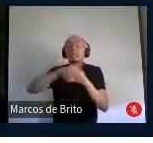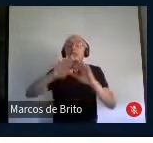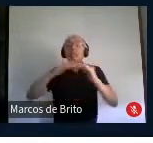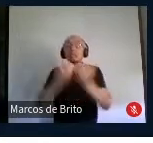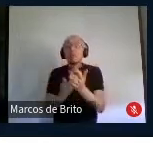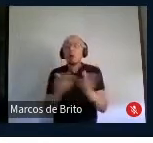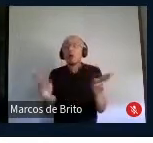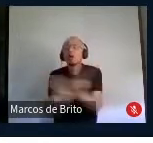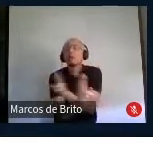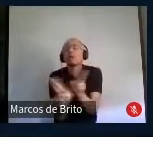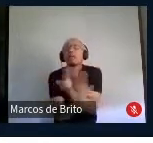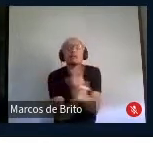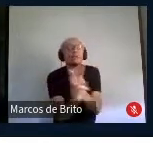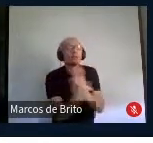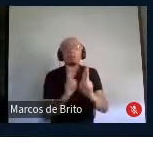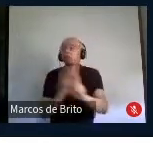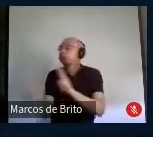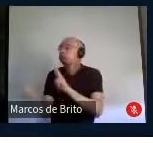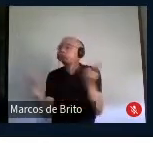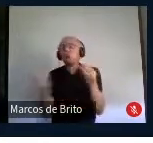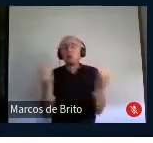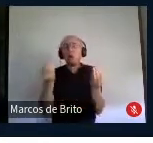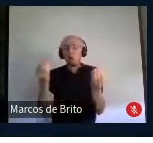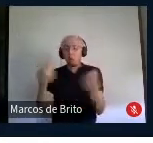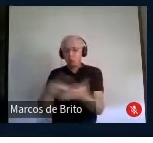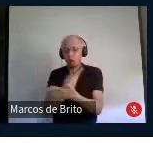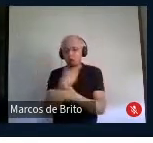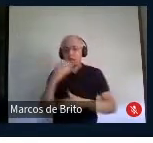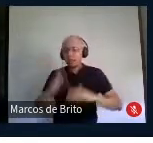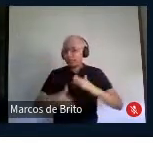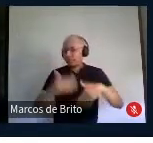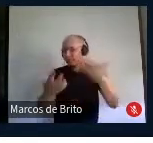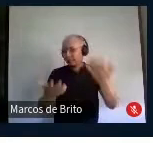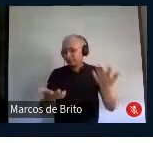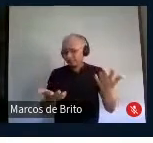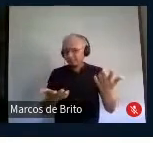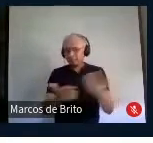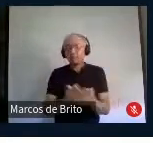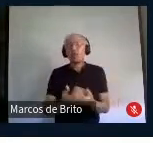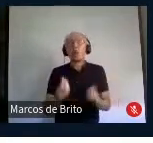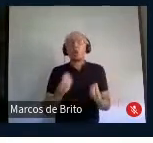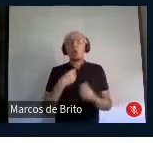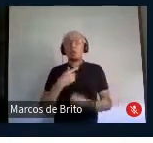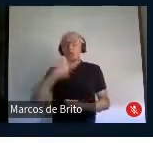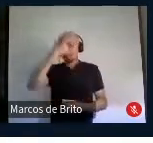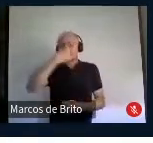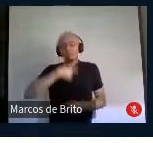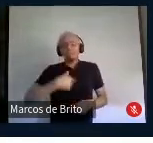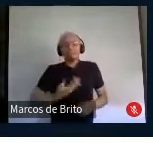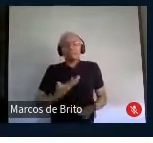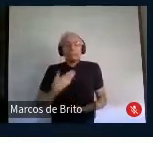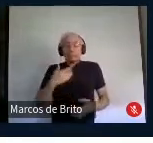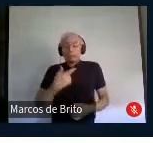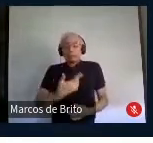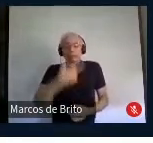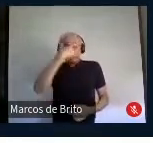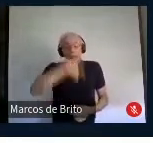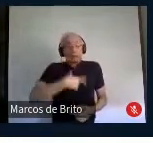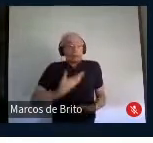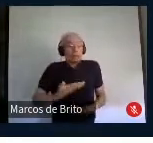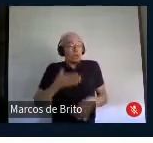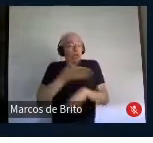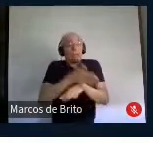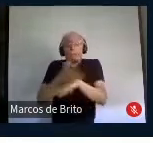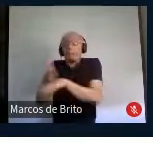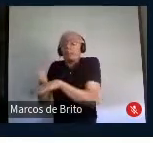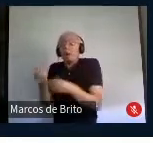educacional, né? Como esse intérprete, ele se comporta nesse ambiente. Porém, pouco